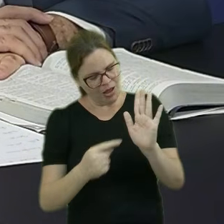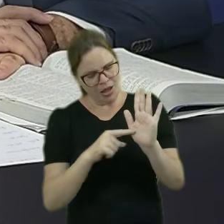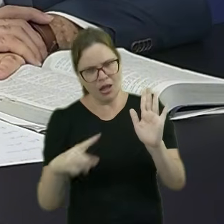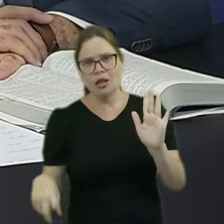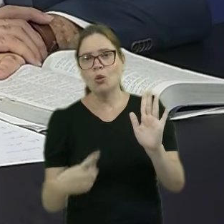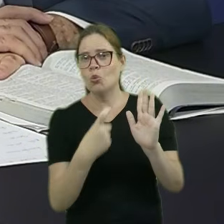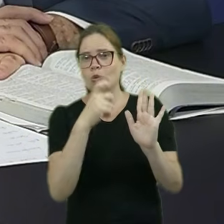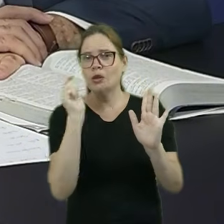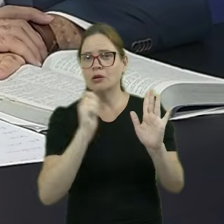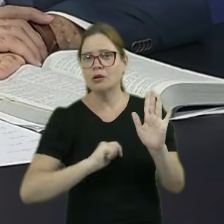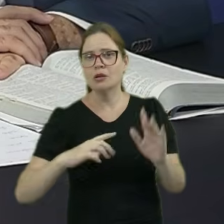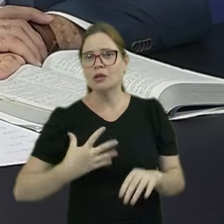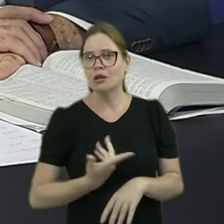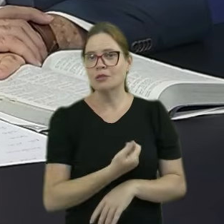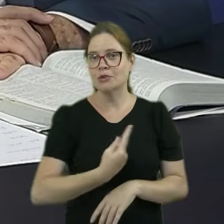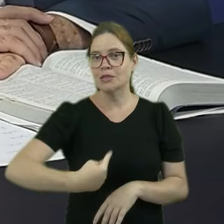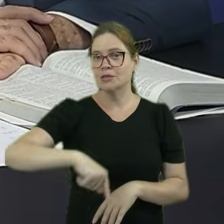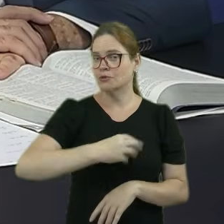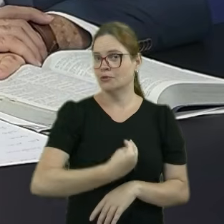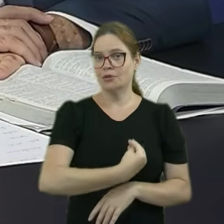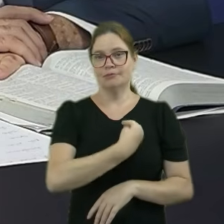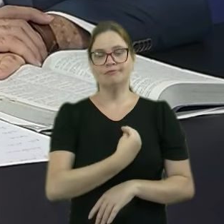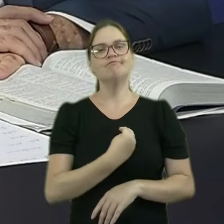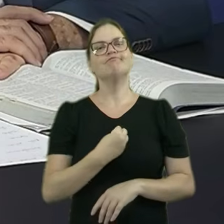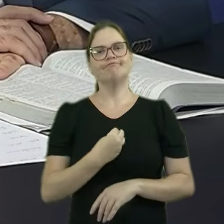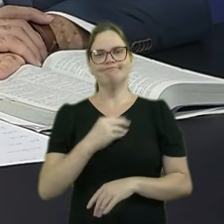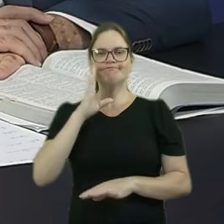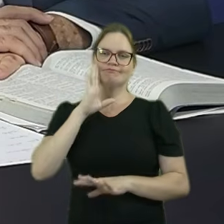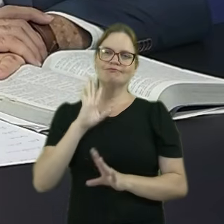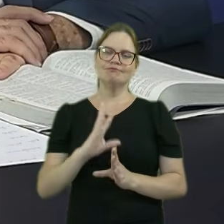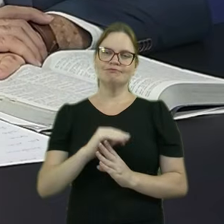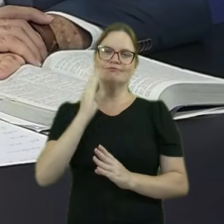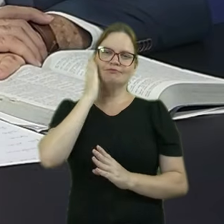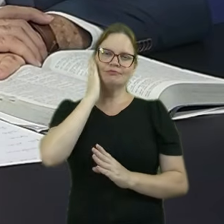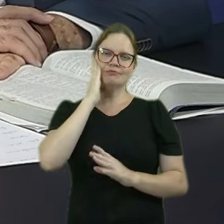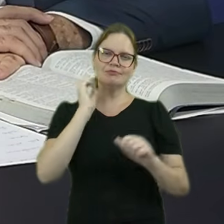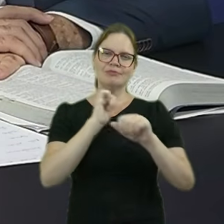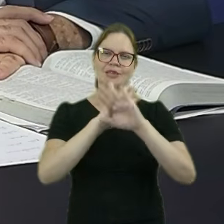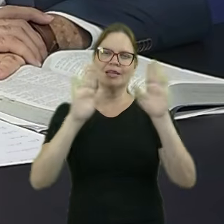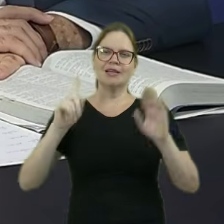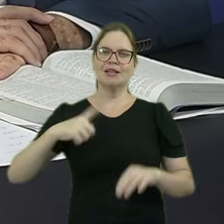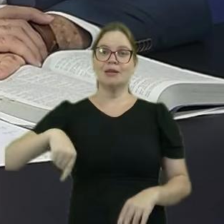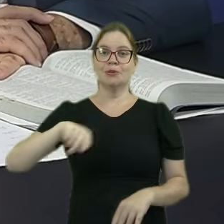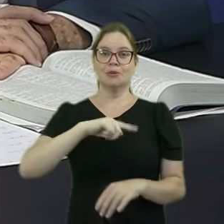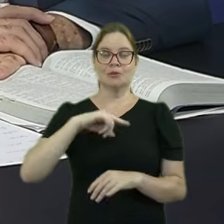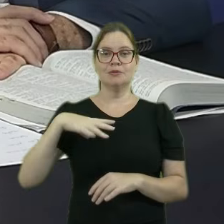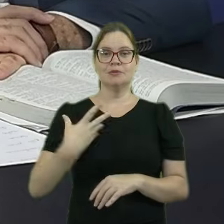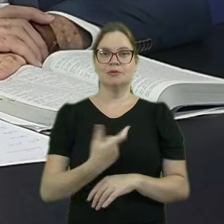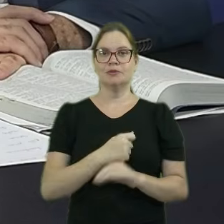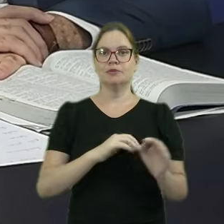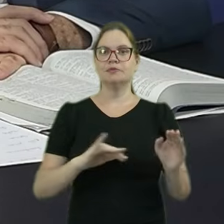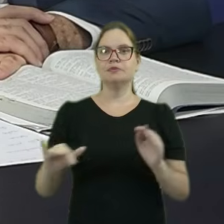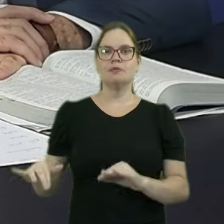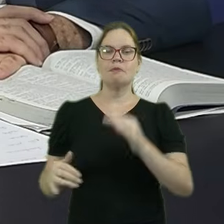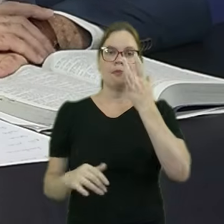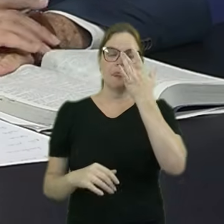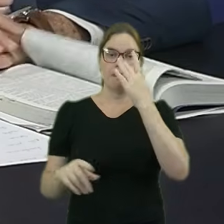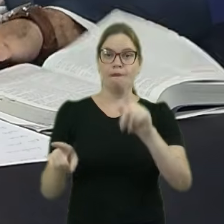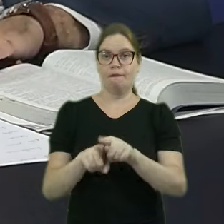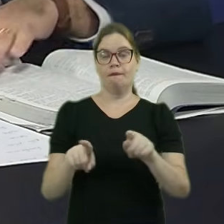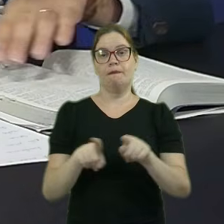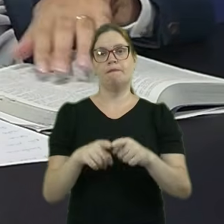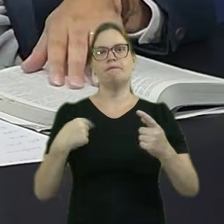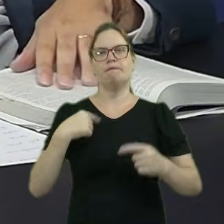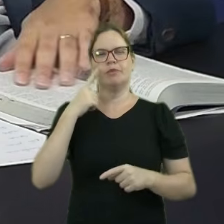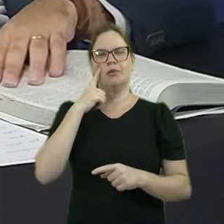Senhor e Salvador. Então, aí nós entendemos a nossa tão grande salvação. Glória a Deus. É Um importante. aspecto muito interessante